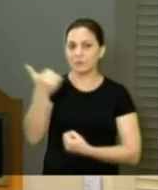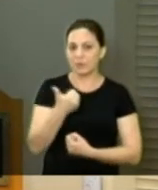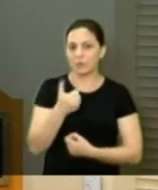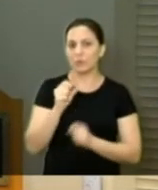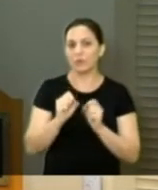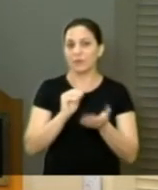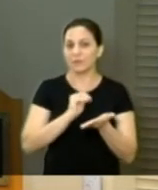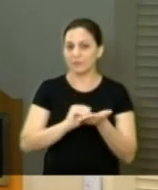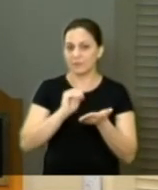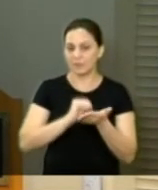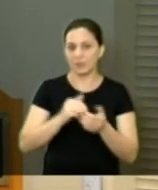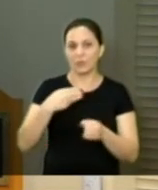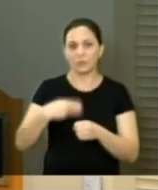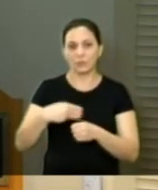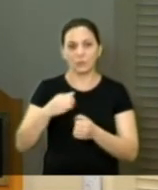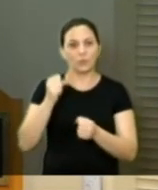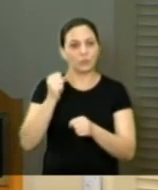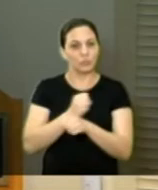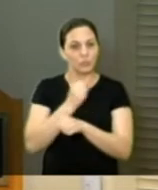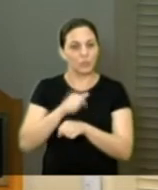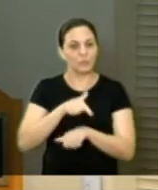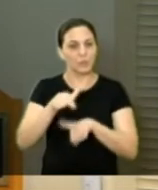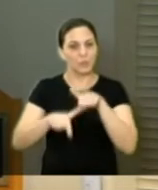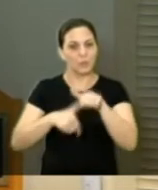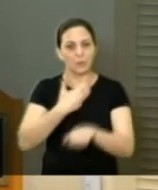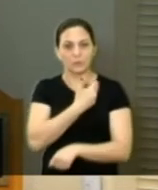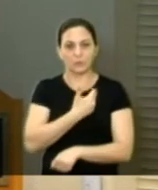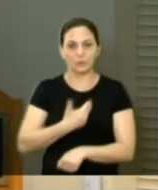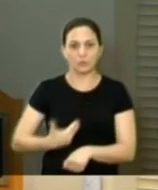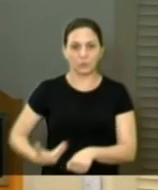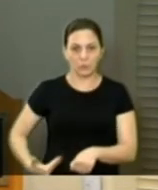Secretaria Municipal de Obras e Serviços Públicos